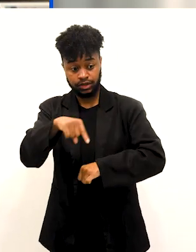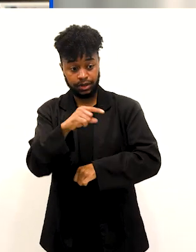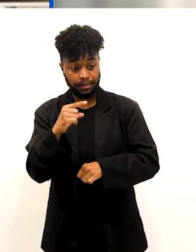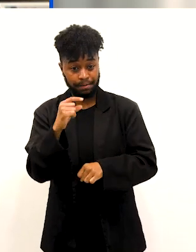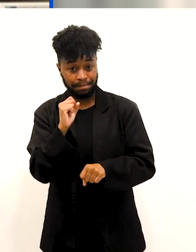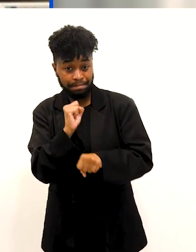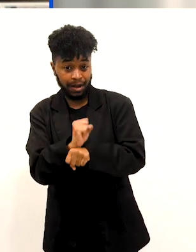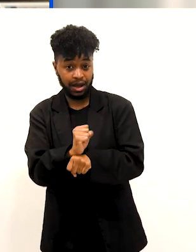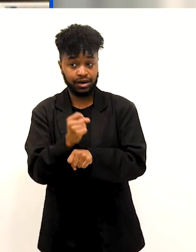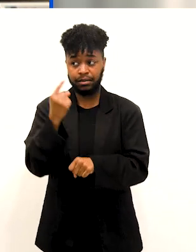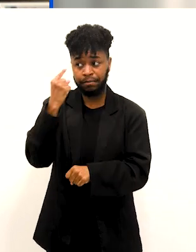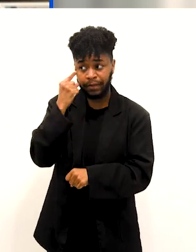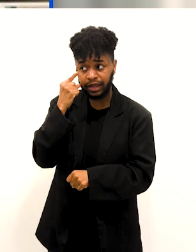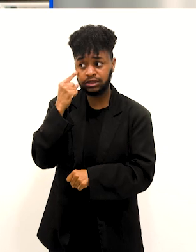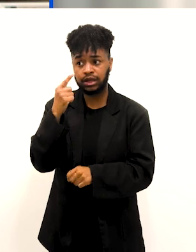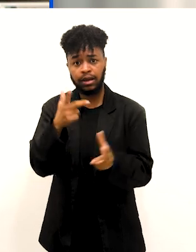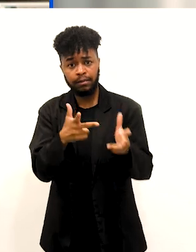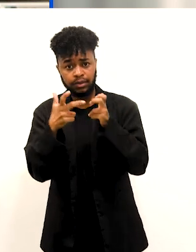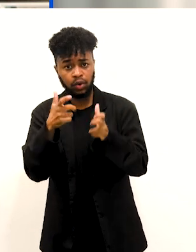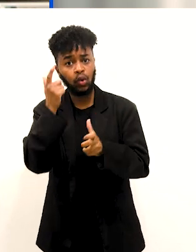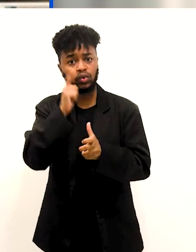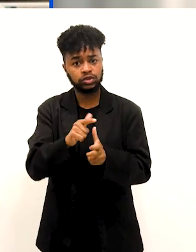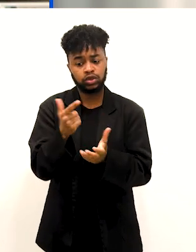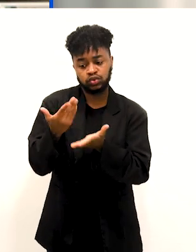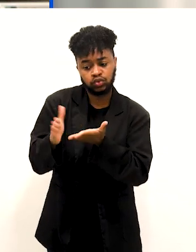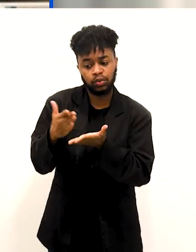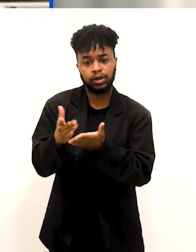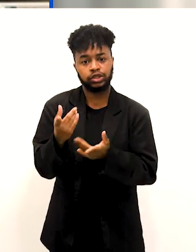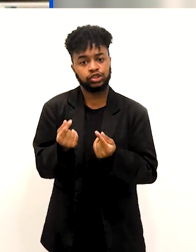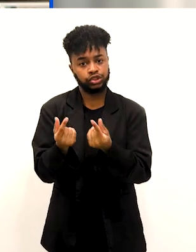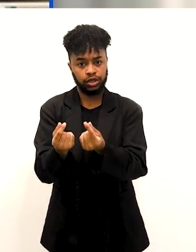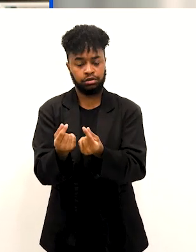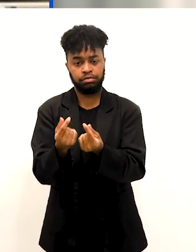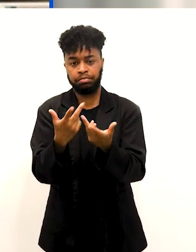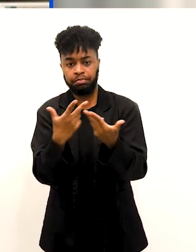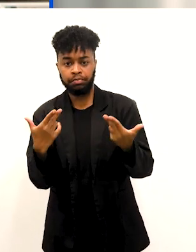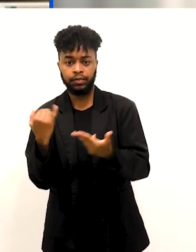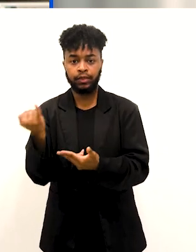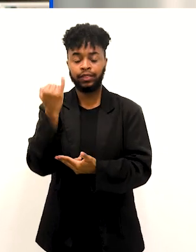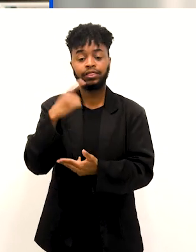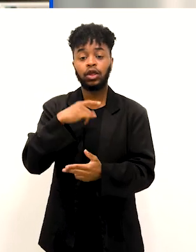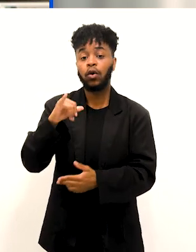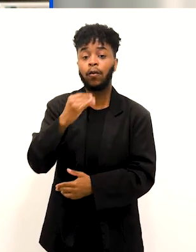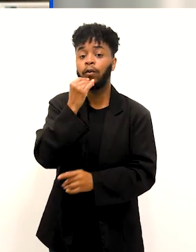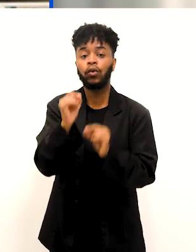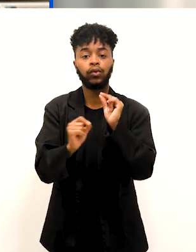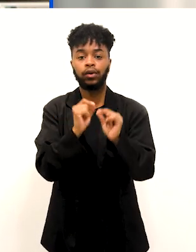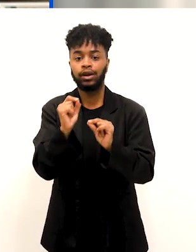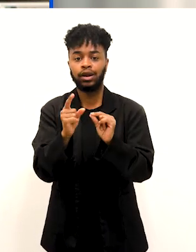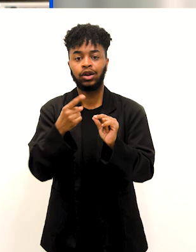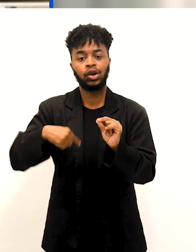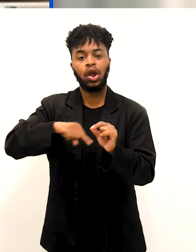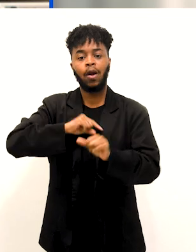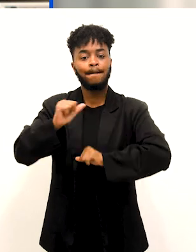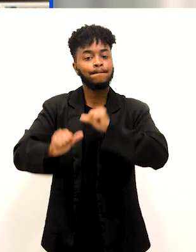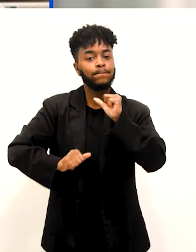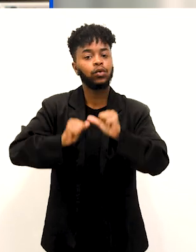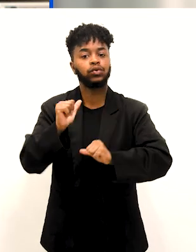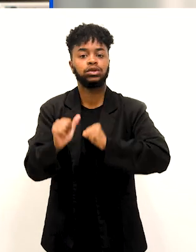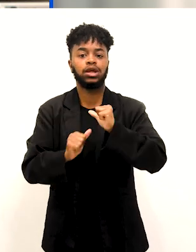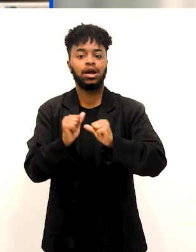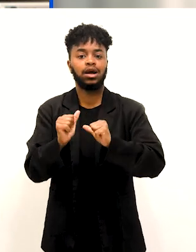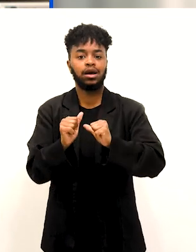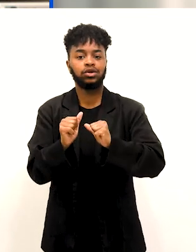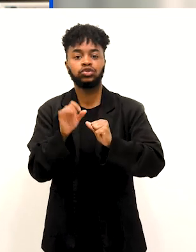para, pensa, enxuga e percebe que consegue fazer sobrar dinheiro para algo mais relevante, ali está uma grande oportunidade de a gente